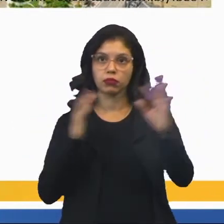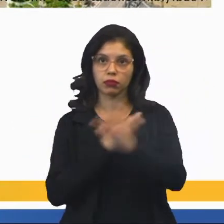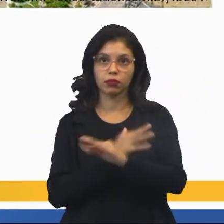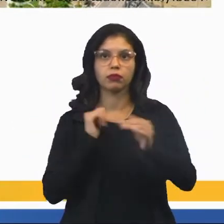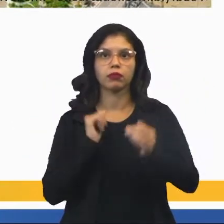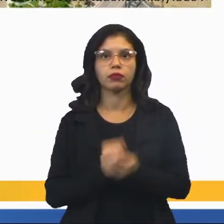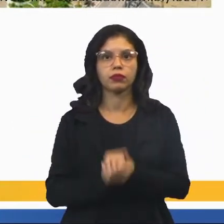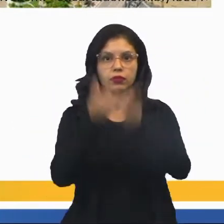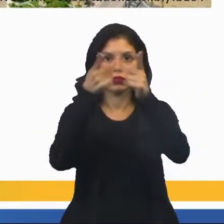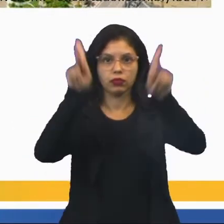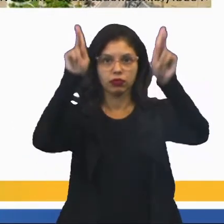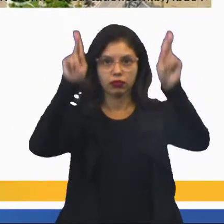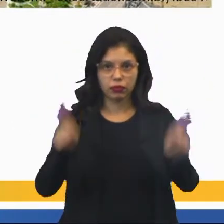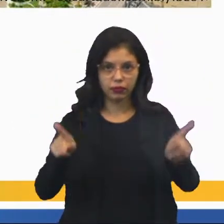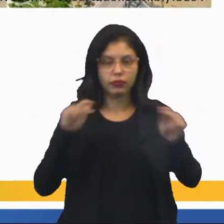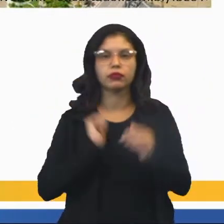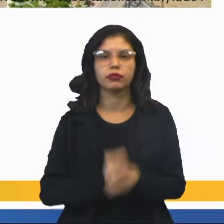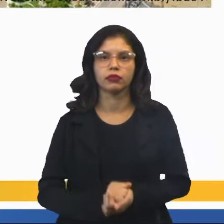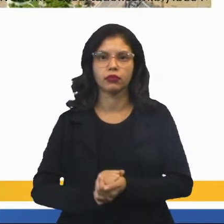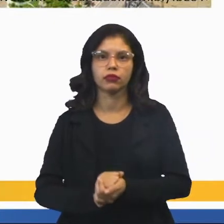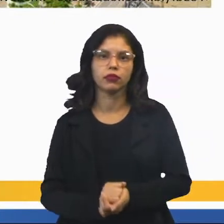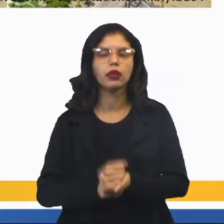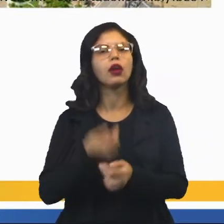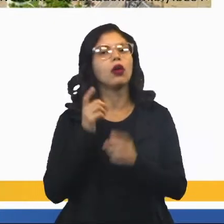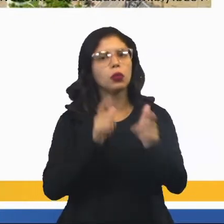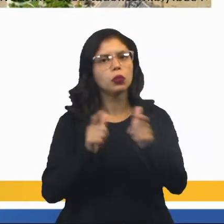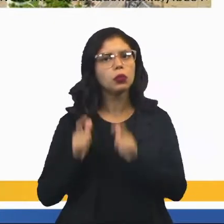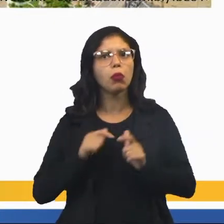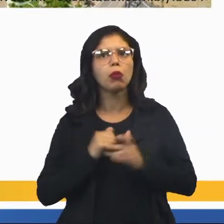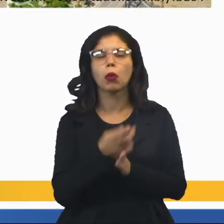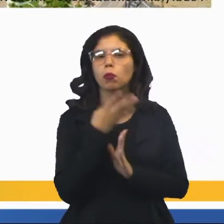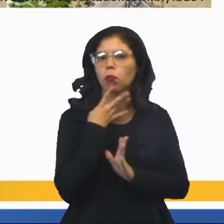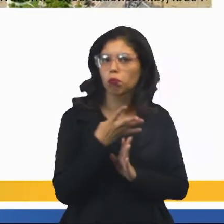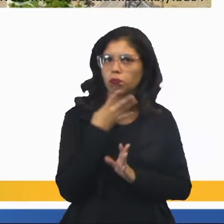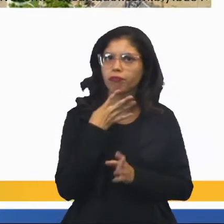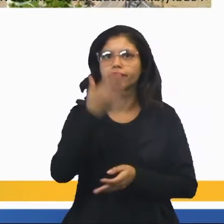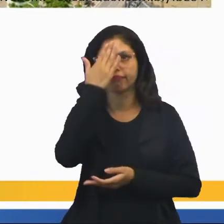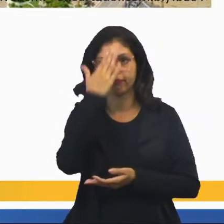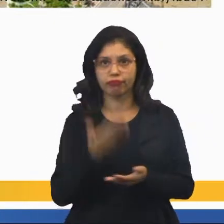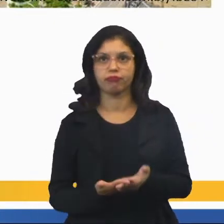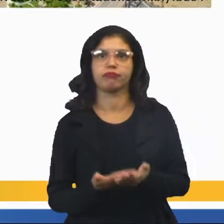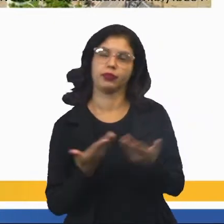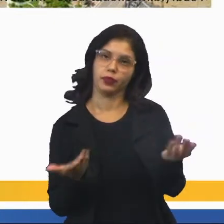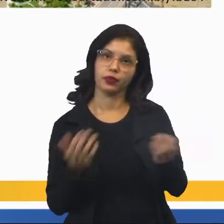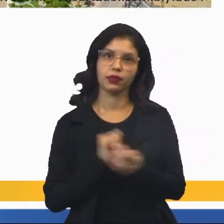visualizar o palácio, não é mesmo? E é uma área muito conhecida, eu creio que